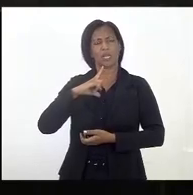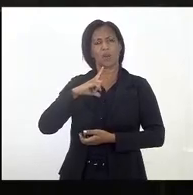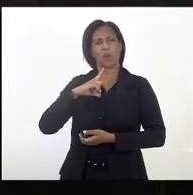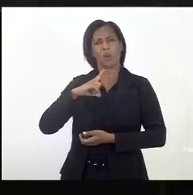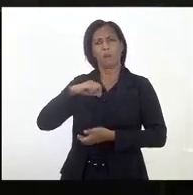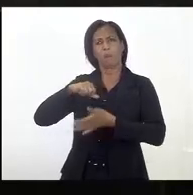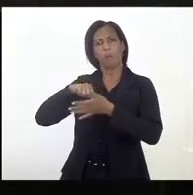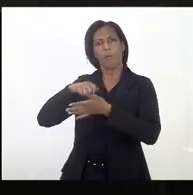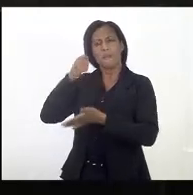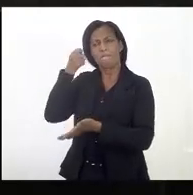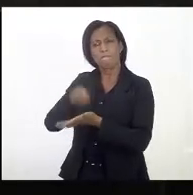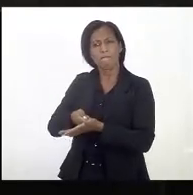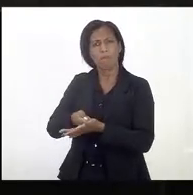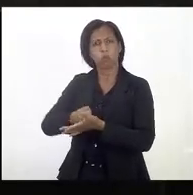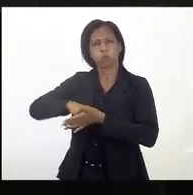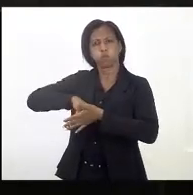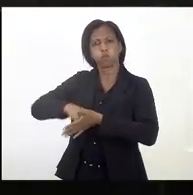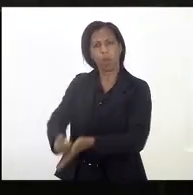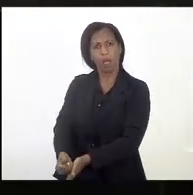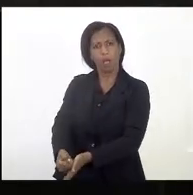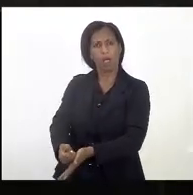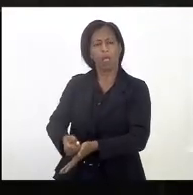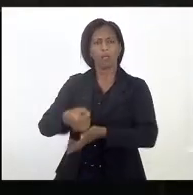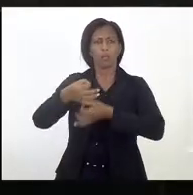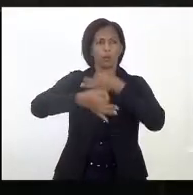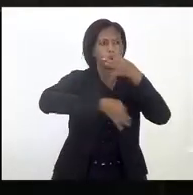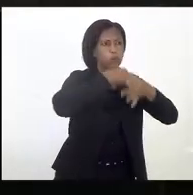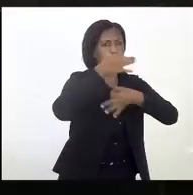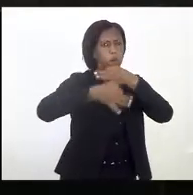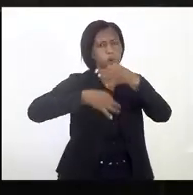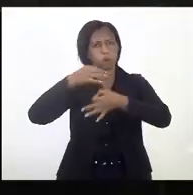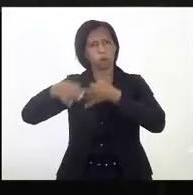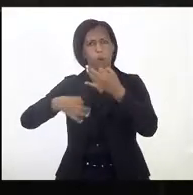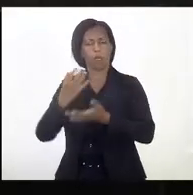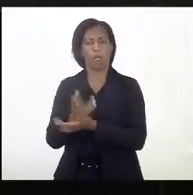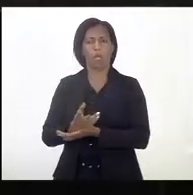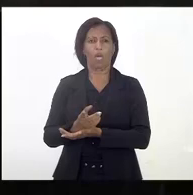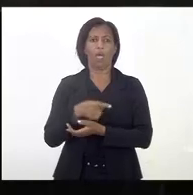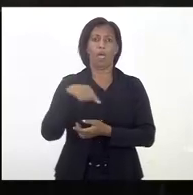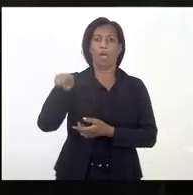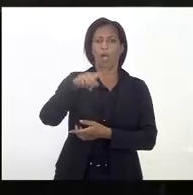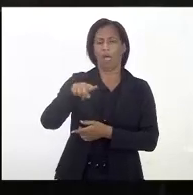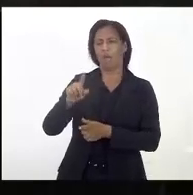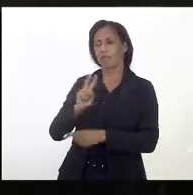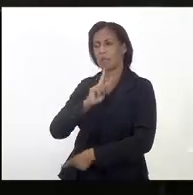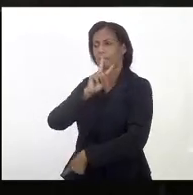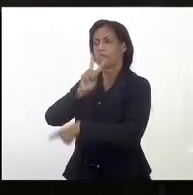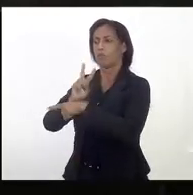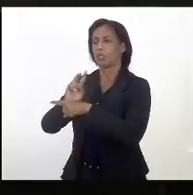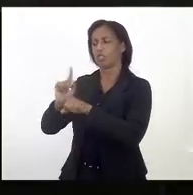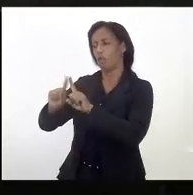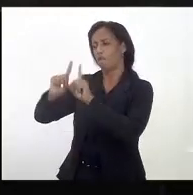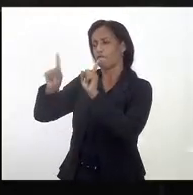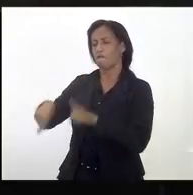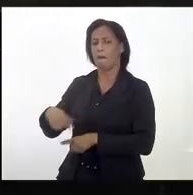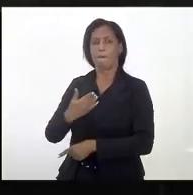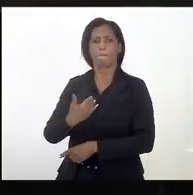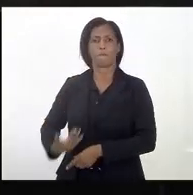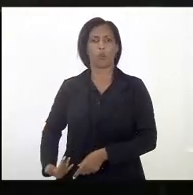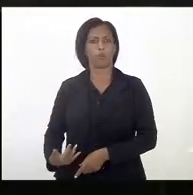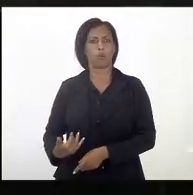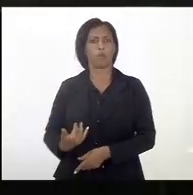que se tente impor essas concepções né de que defendeu o serviço do Servidor Público agora é prejudicar o